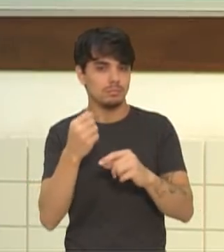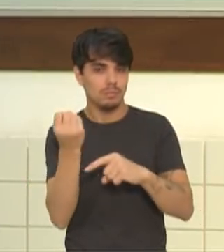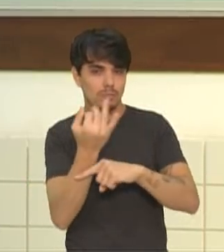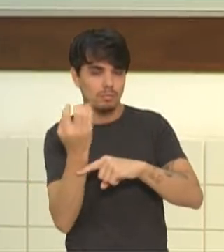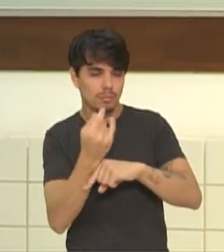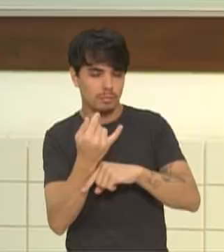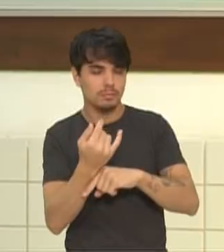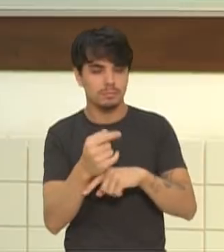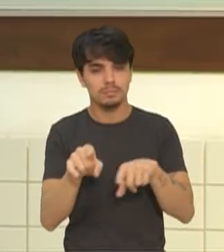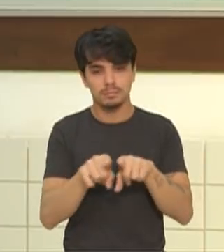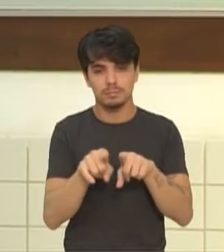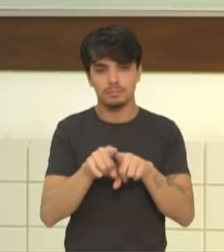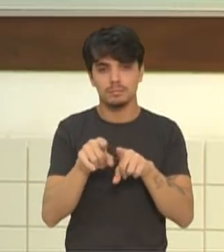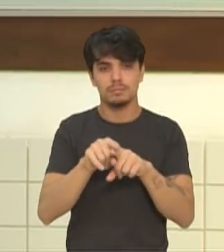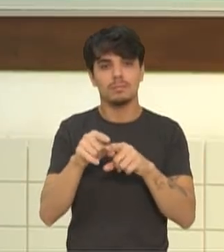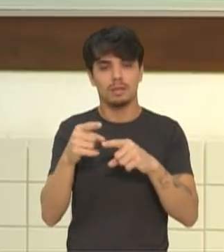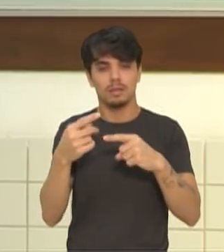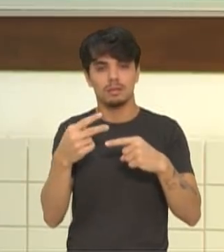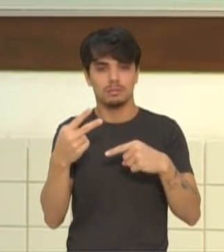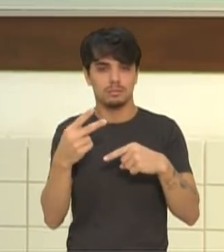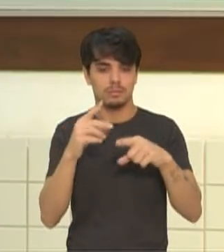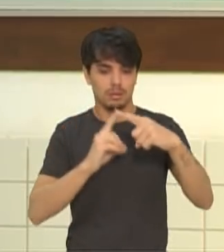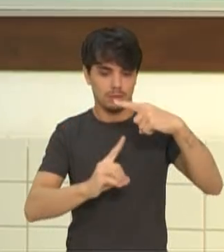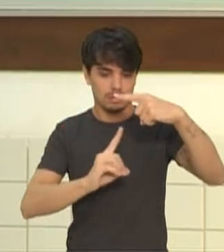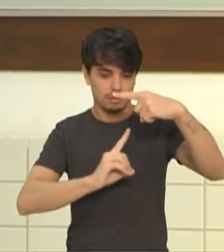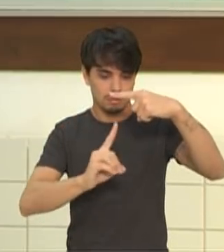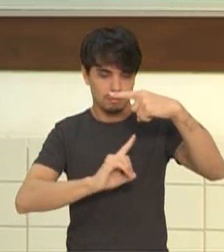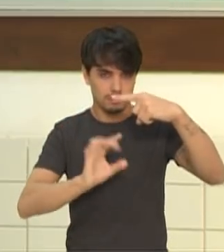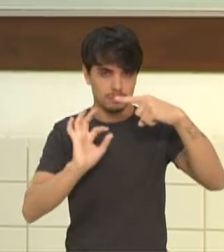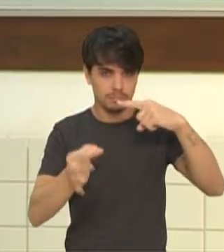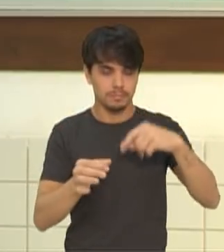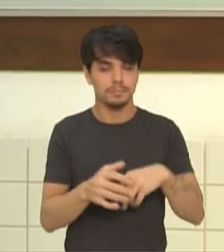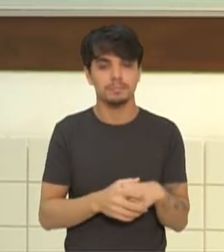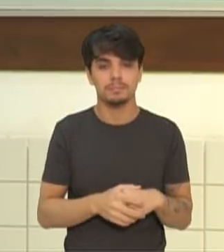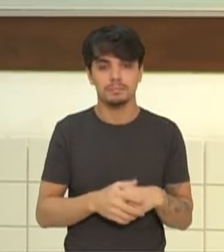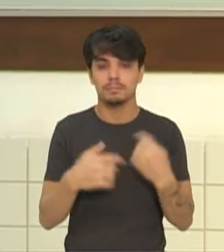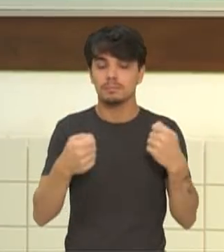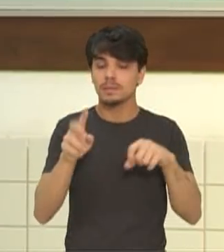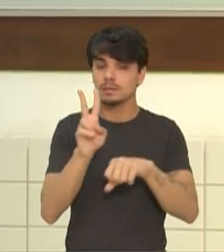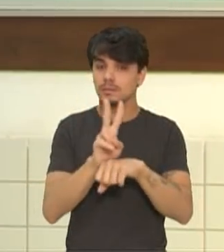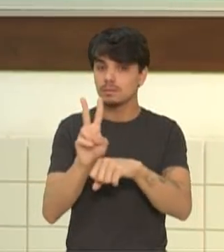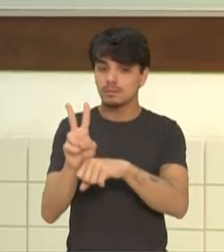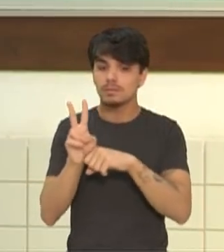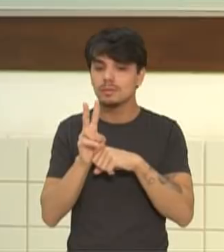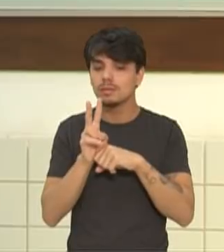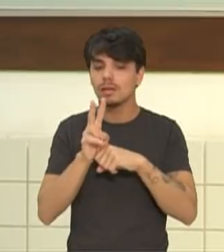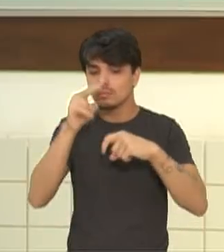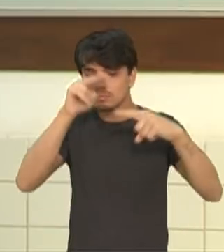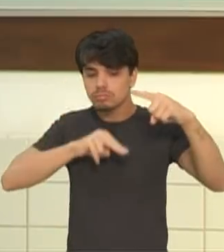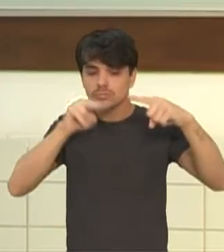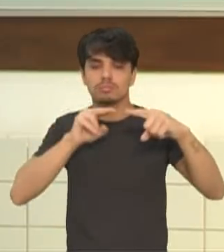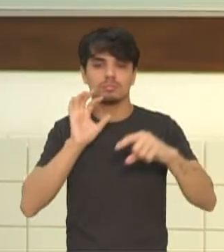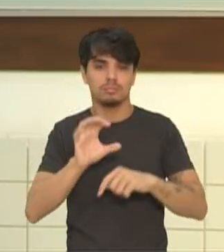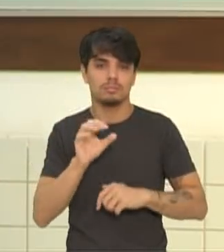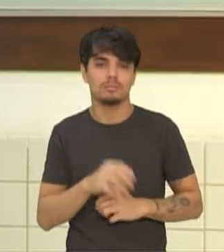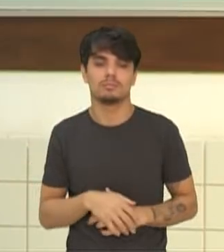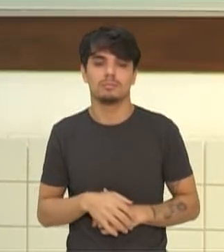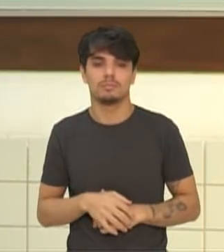mas vão aparecer no denominador também. Então, tem que estar cuidando dessa condição aí, certo?